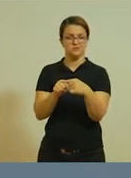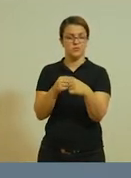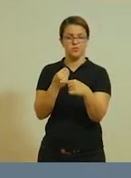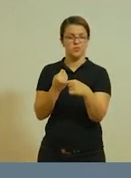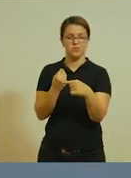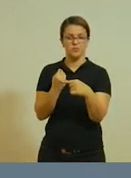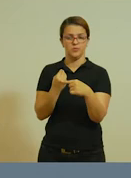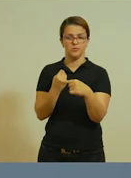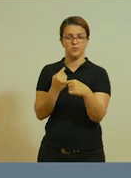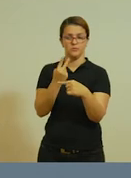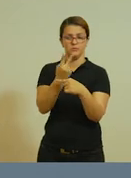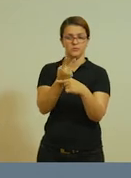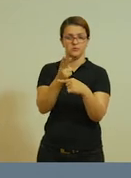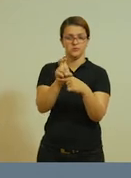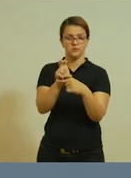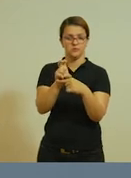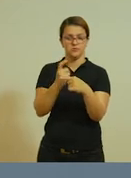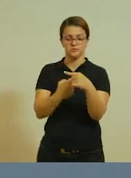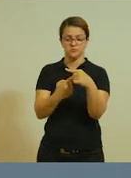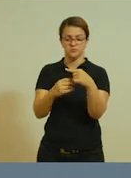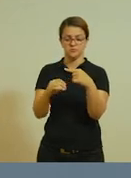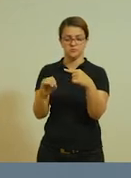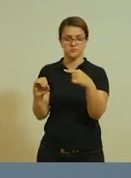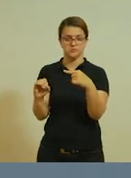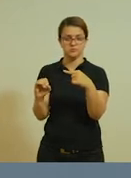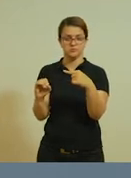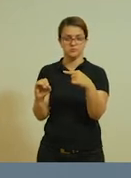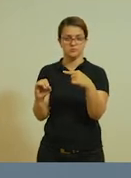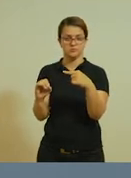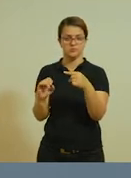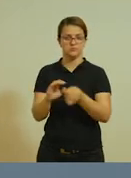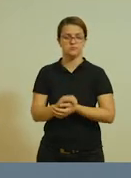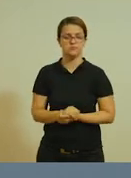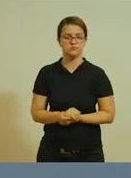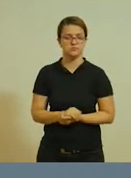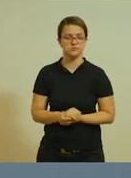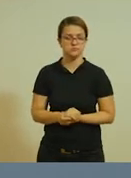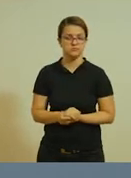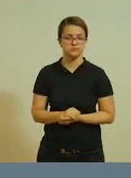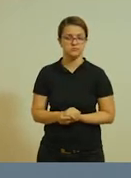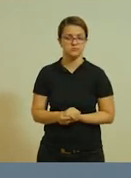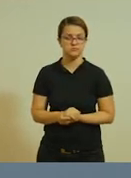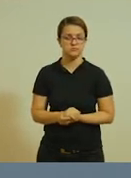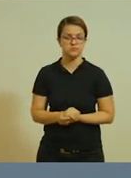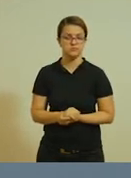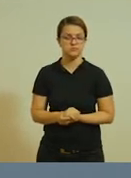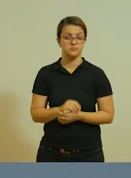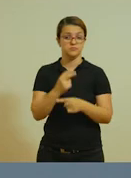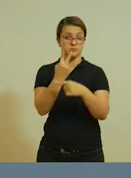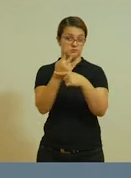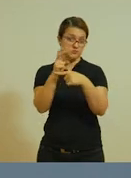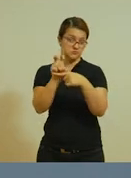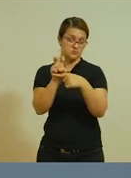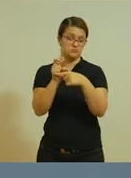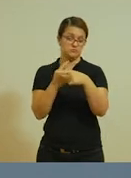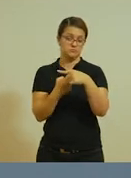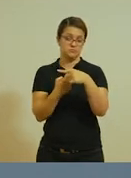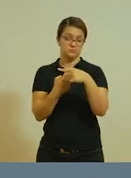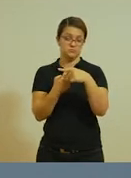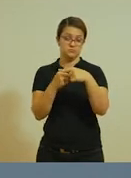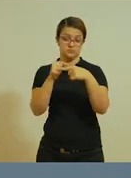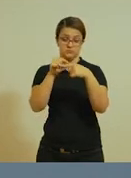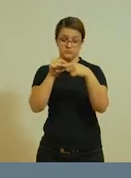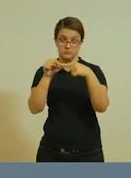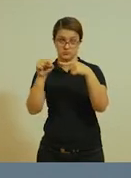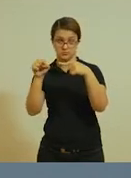a representação 25 dentro de 100, ou também nós podemos dizer 25, nós